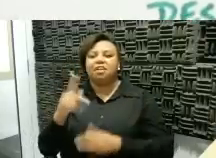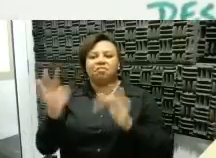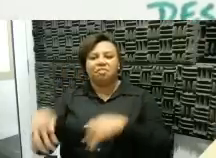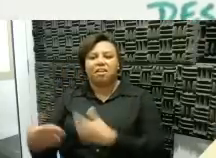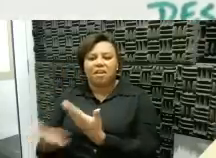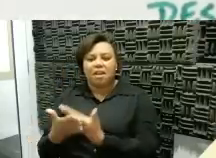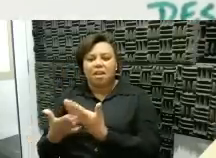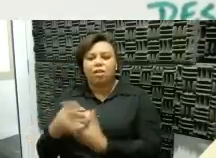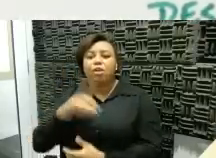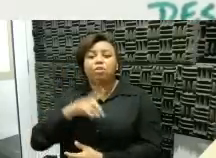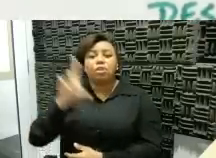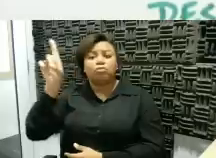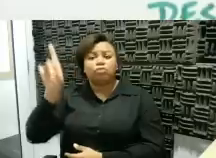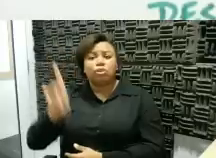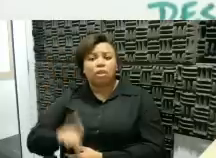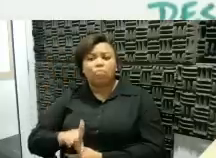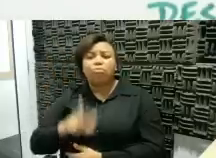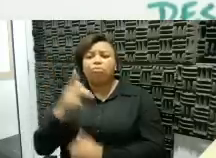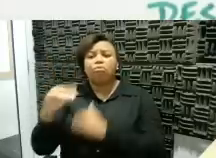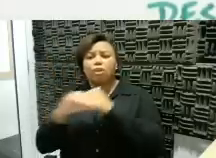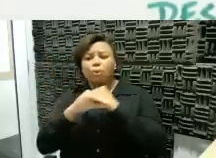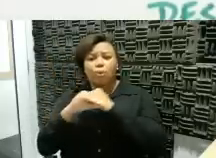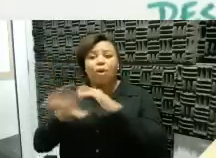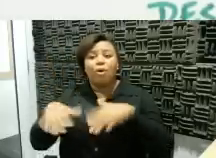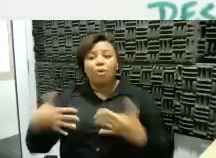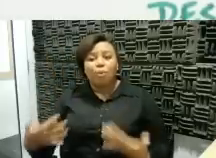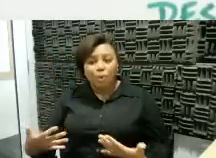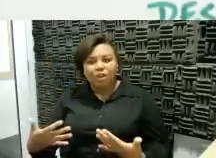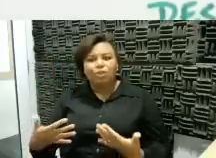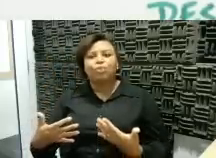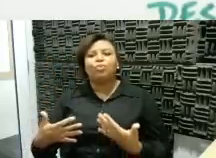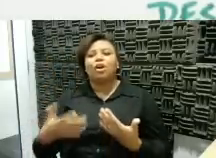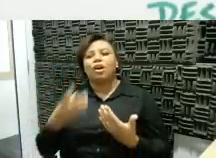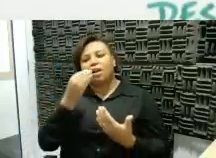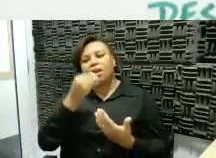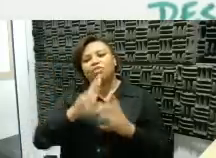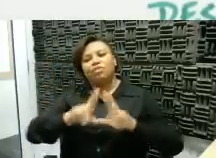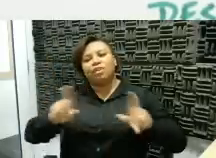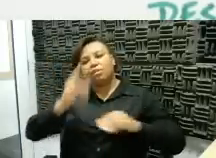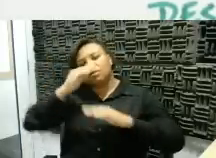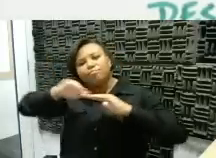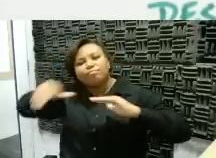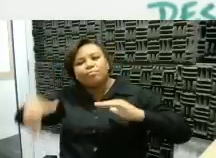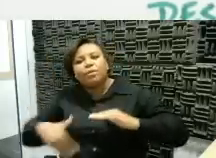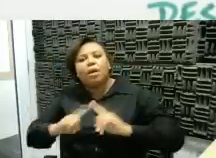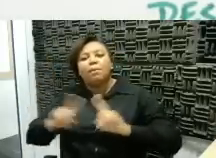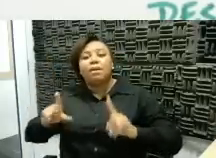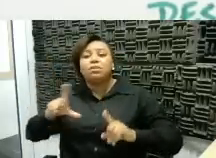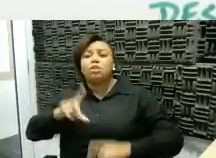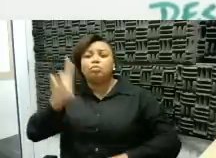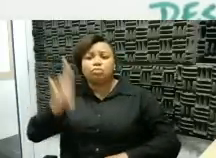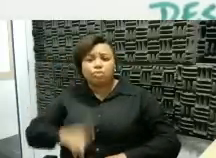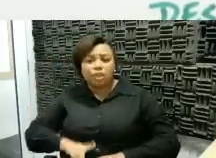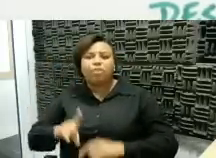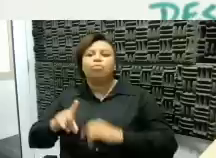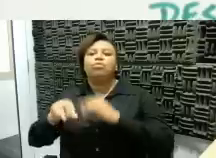a diferença nos inferioriza mas temos o direito de sermos diferentes quando a igual nos descaracteriza